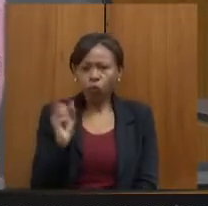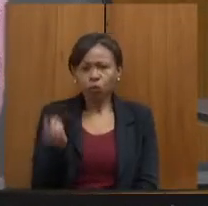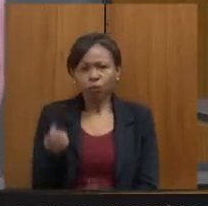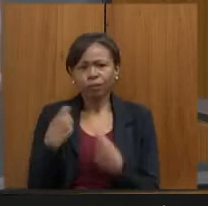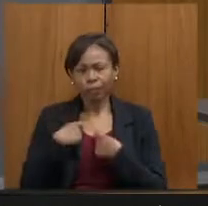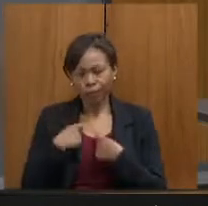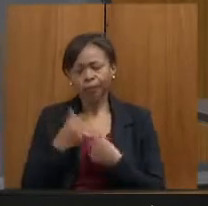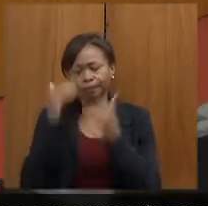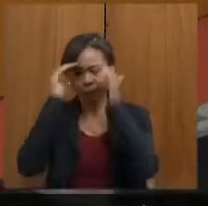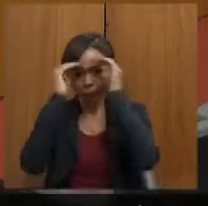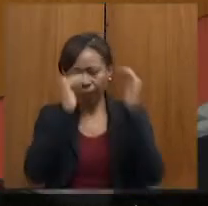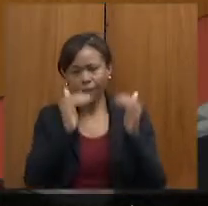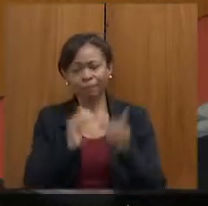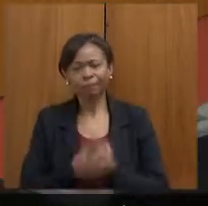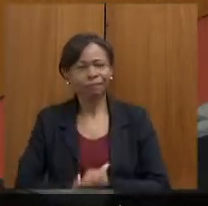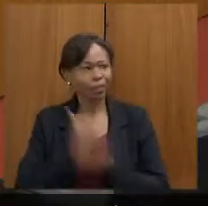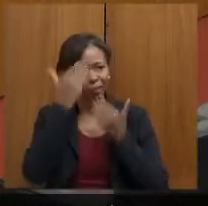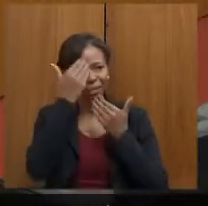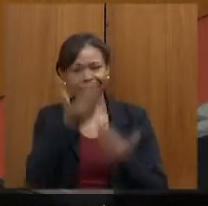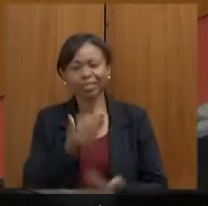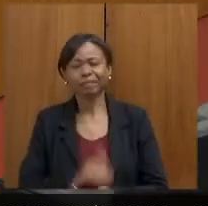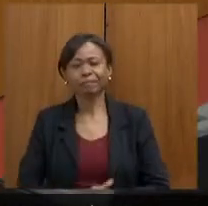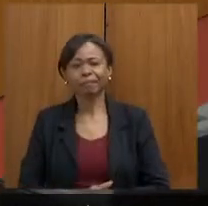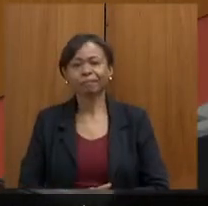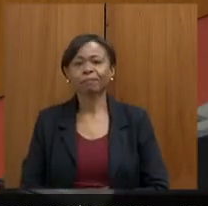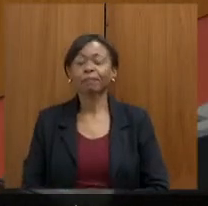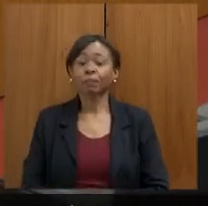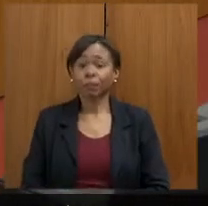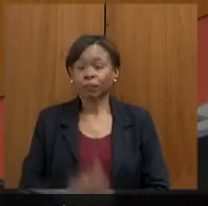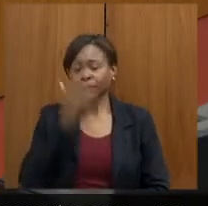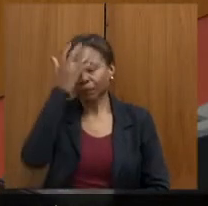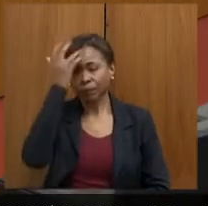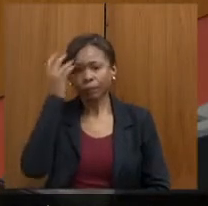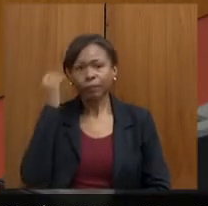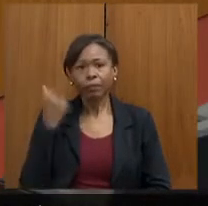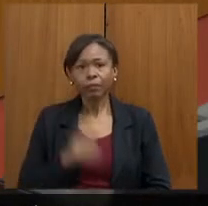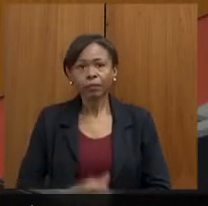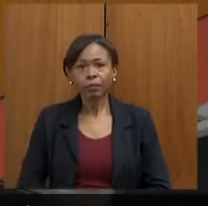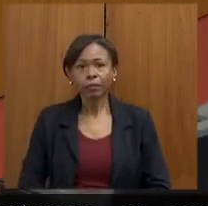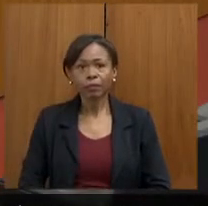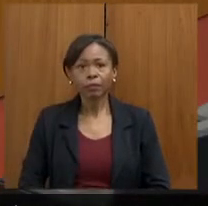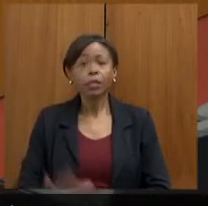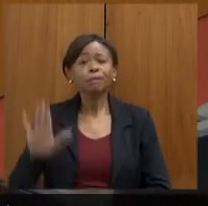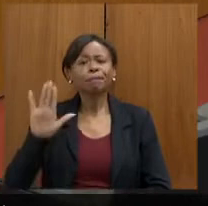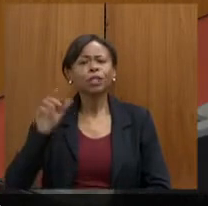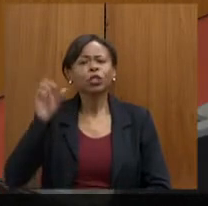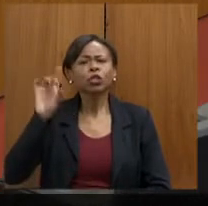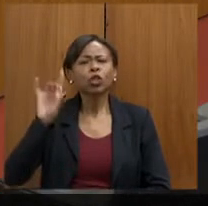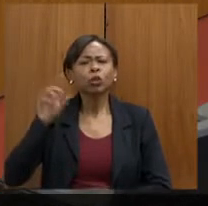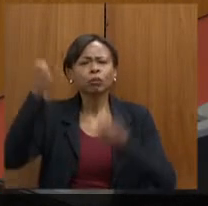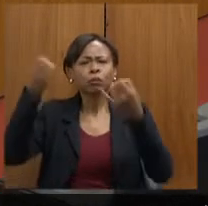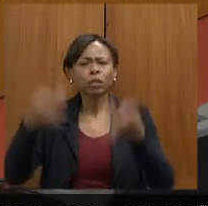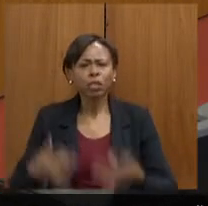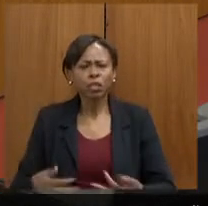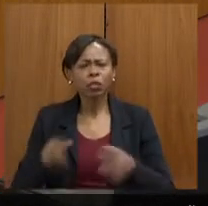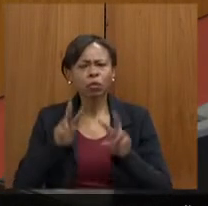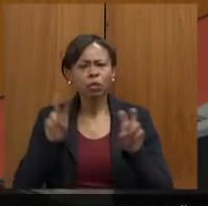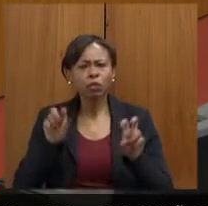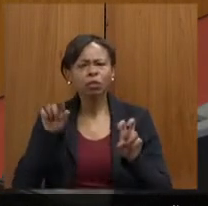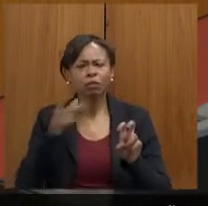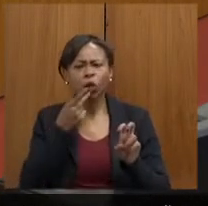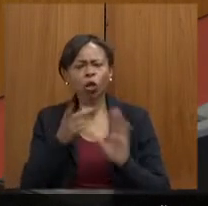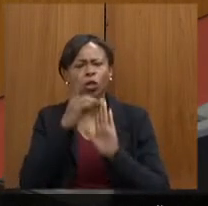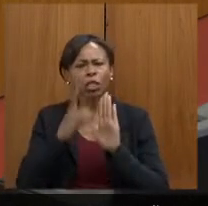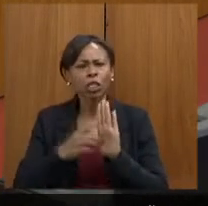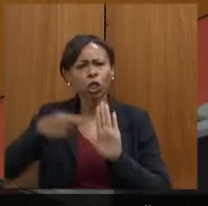concedeu Obrigada presidente Presidente lorna o Olá pessoal para poder conhecimento a questão porque o senhor falou que entrou com